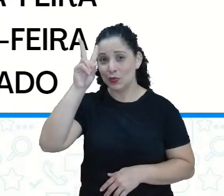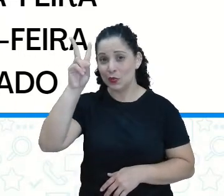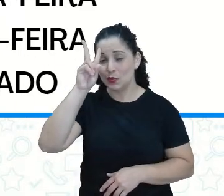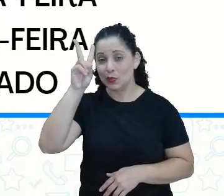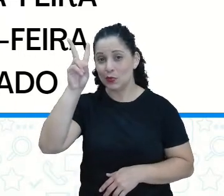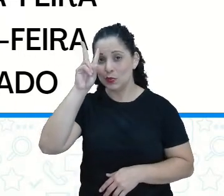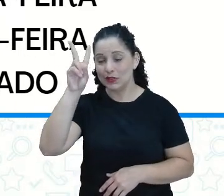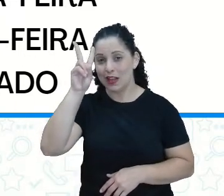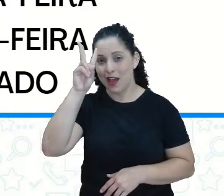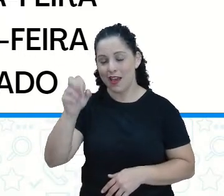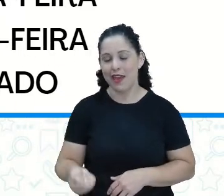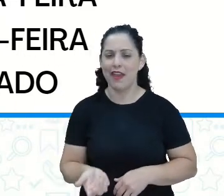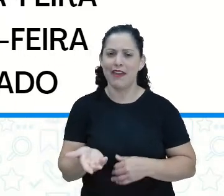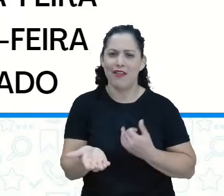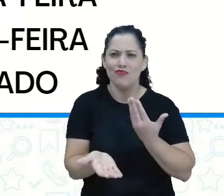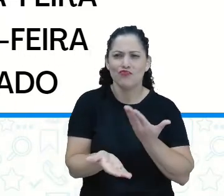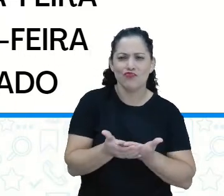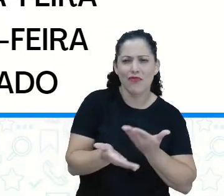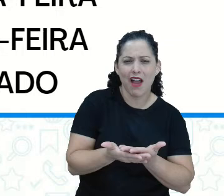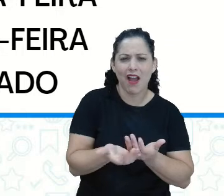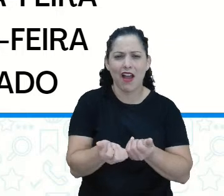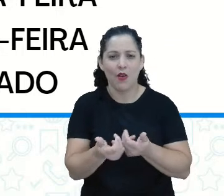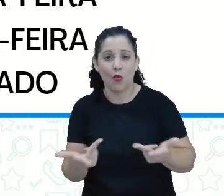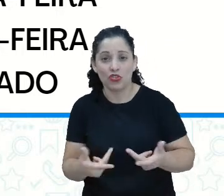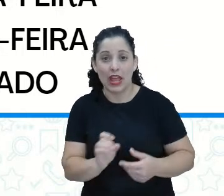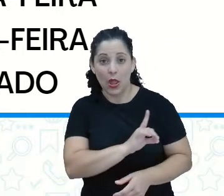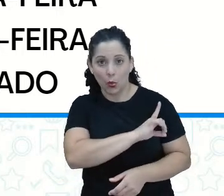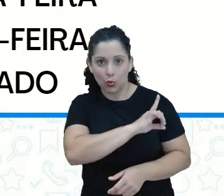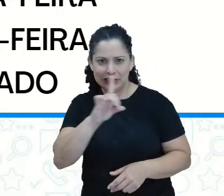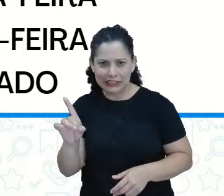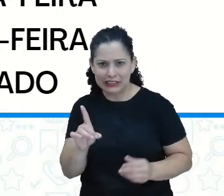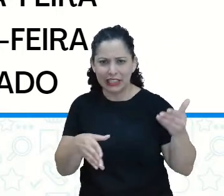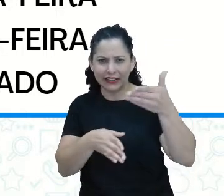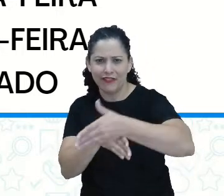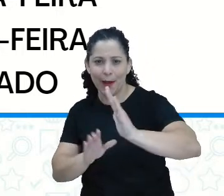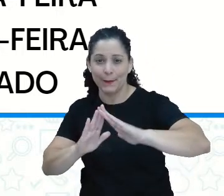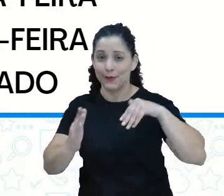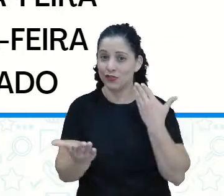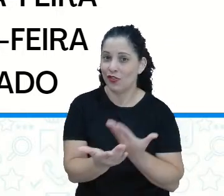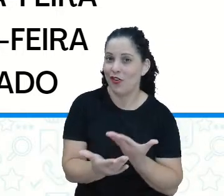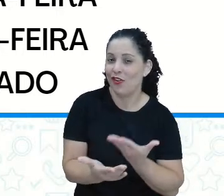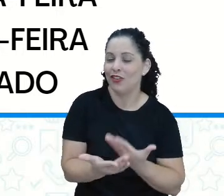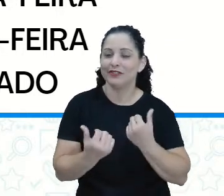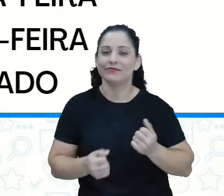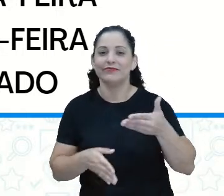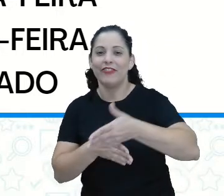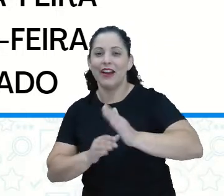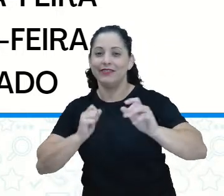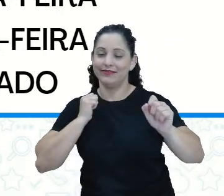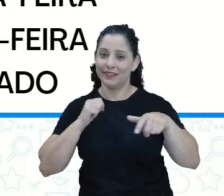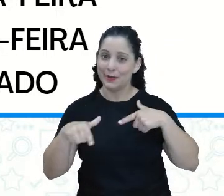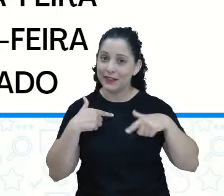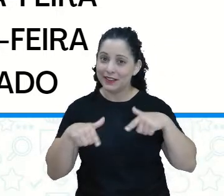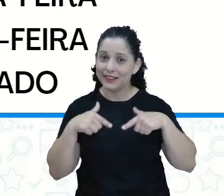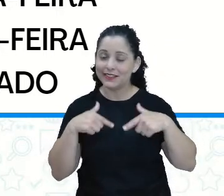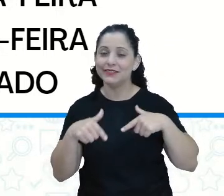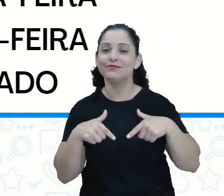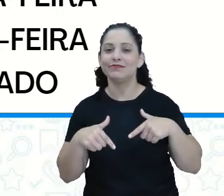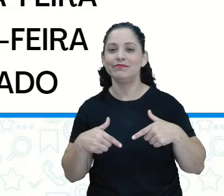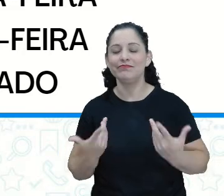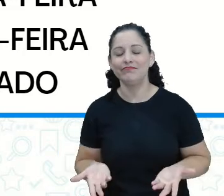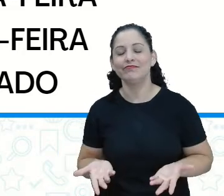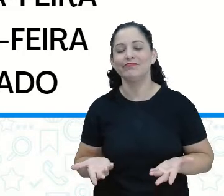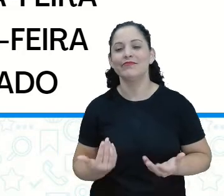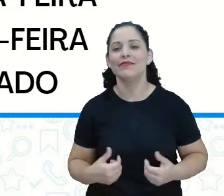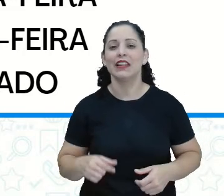dia útil que nós falamos. Útil porque é aquele dia que saímos para a escola, sai para trabalhar.